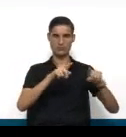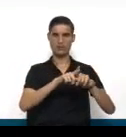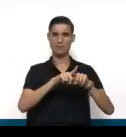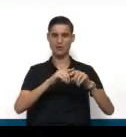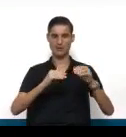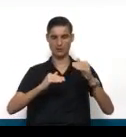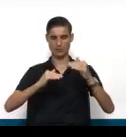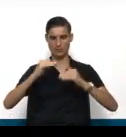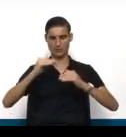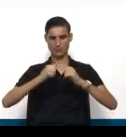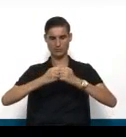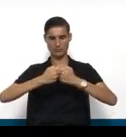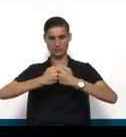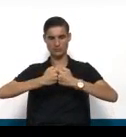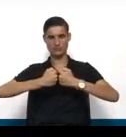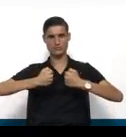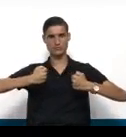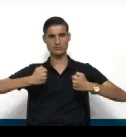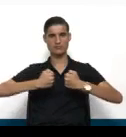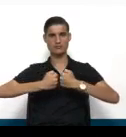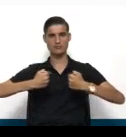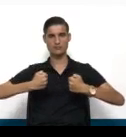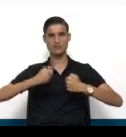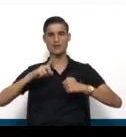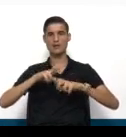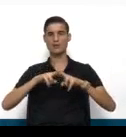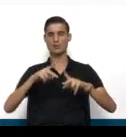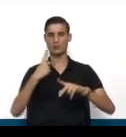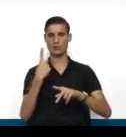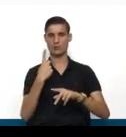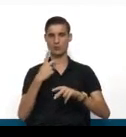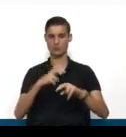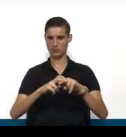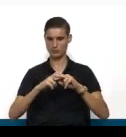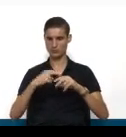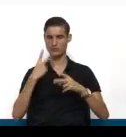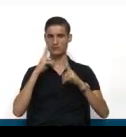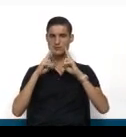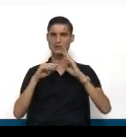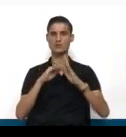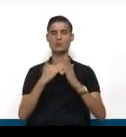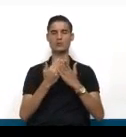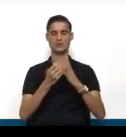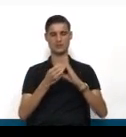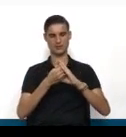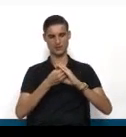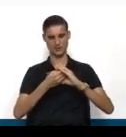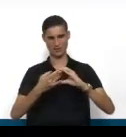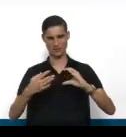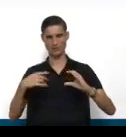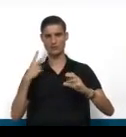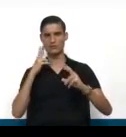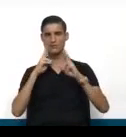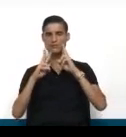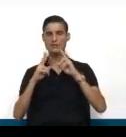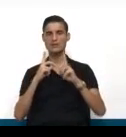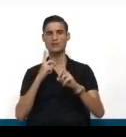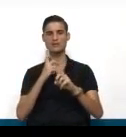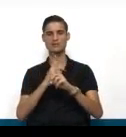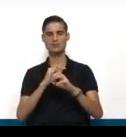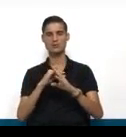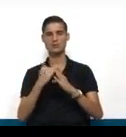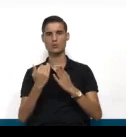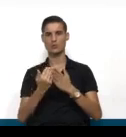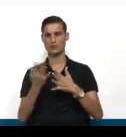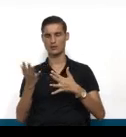elástica dela é igual a 1. Então, nós temos que considerar todas essas características para que a gente possa identificar todo